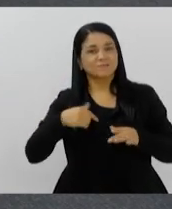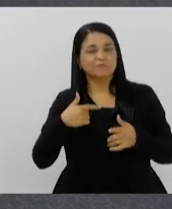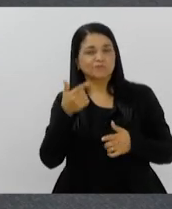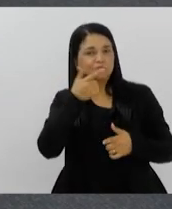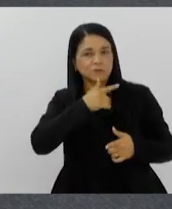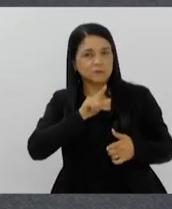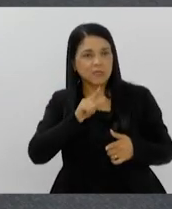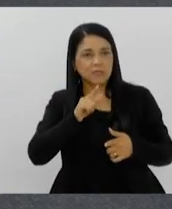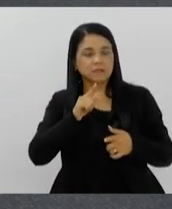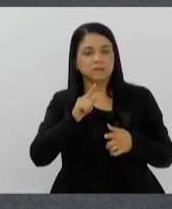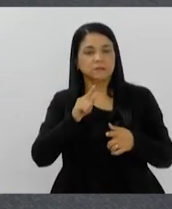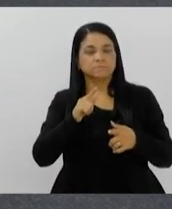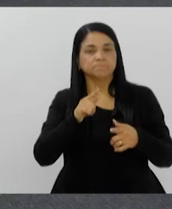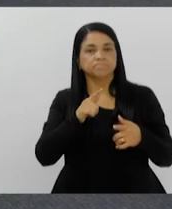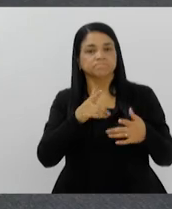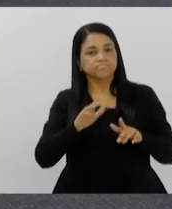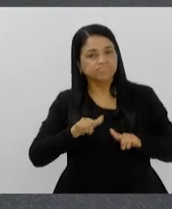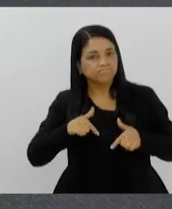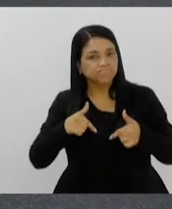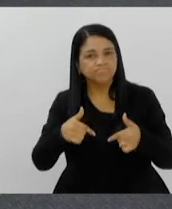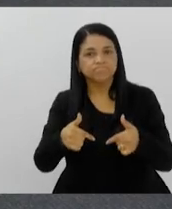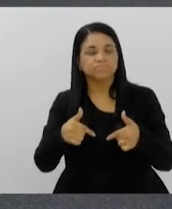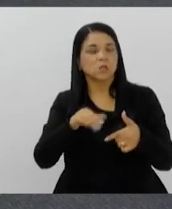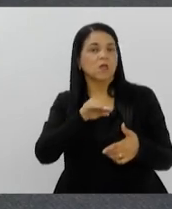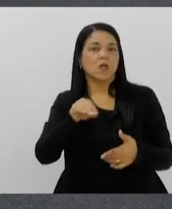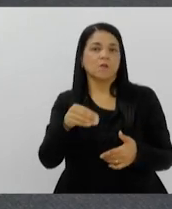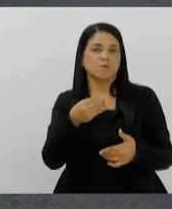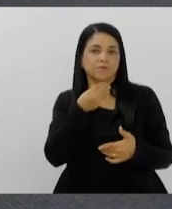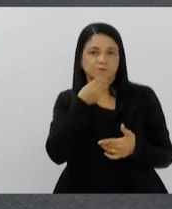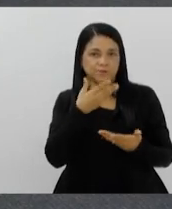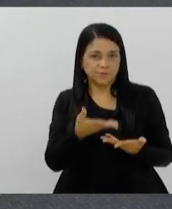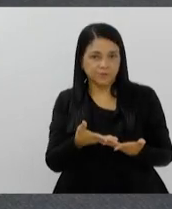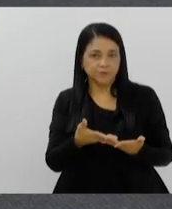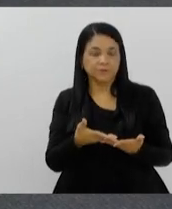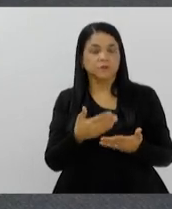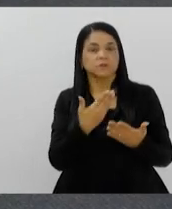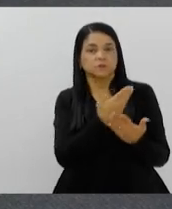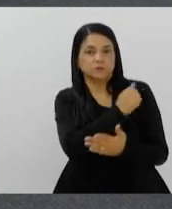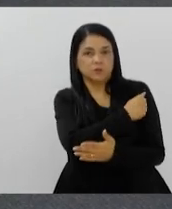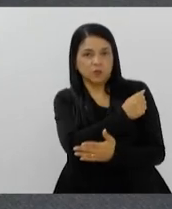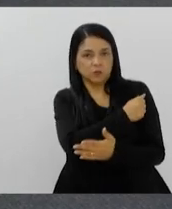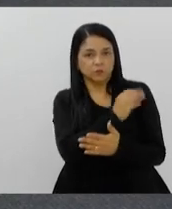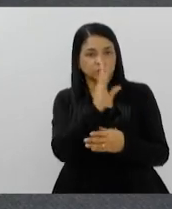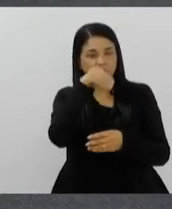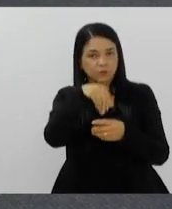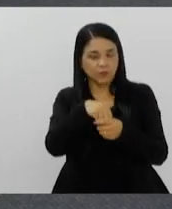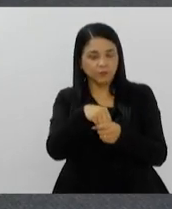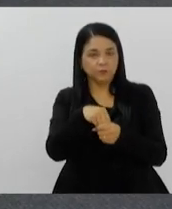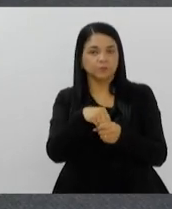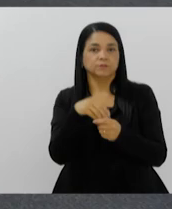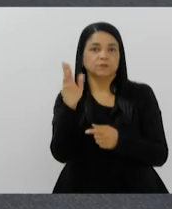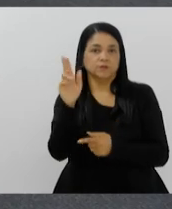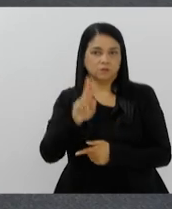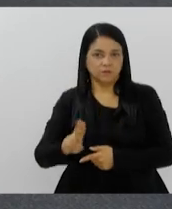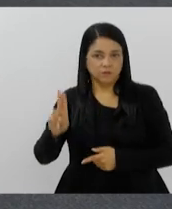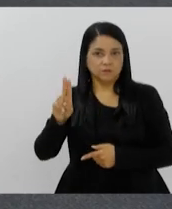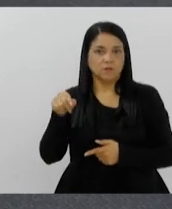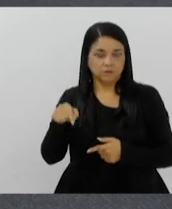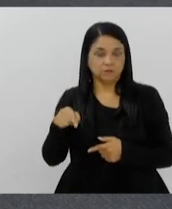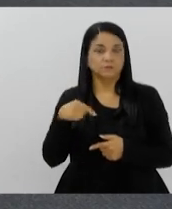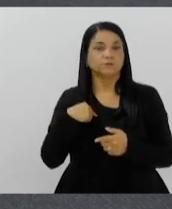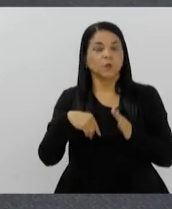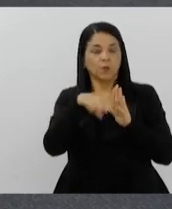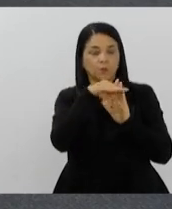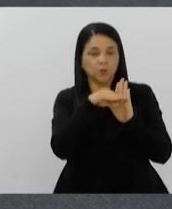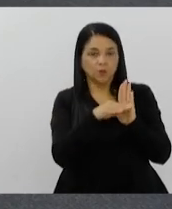suficiente para a manutenção ou bom aproveitamento desses estudantes nas instituições de ensino. E é por isso que o